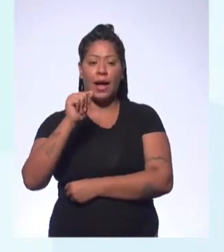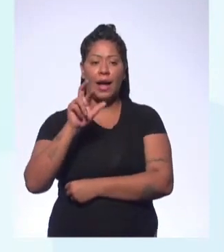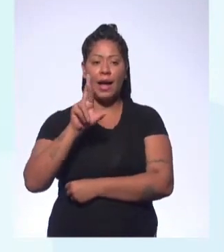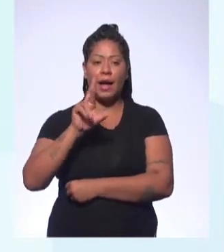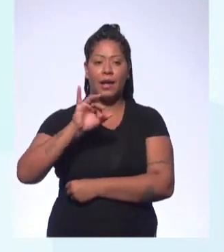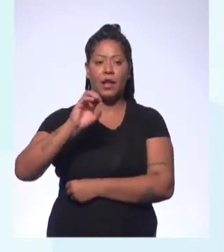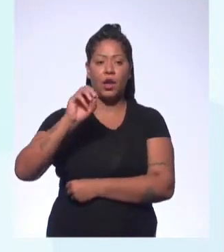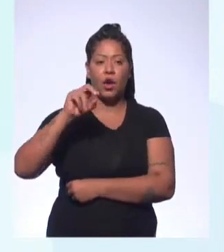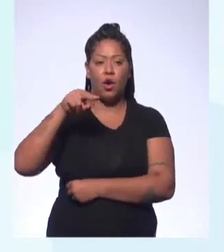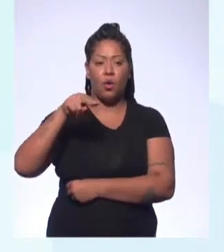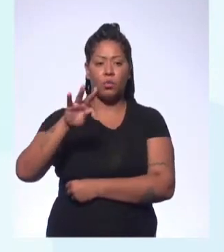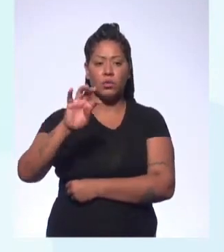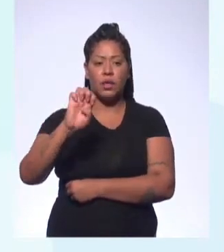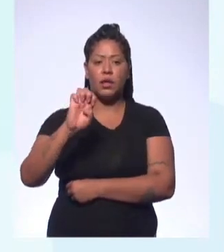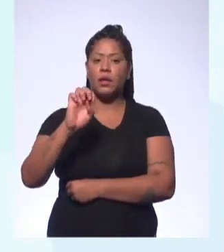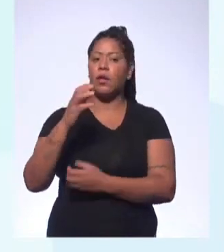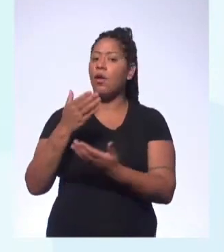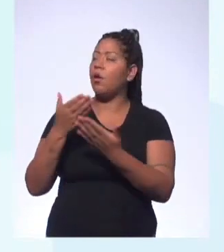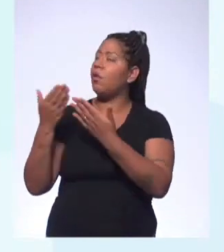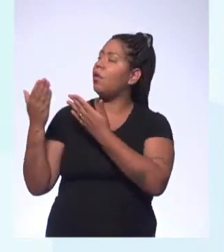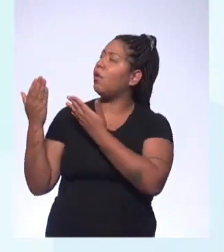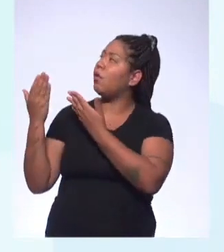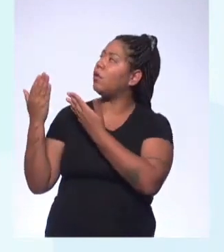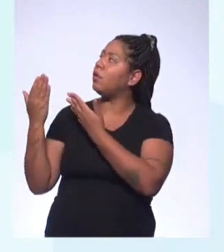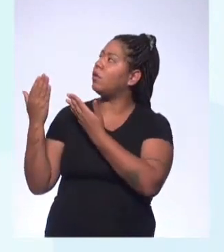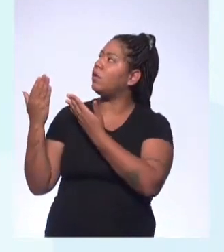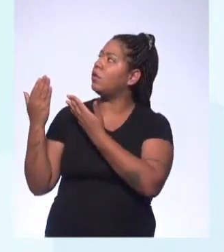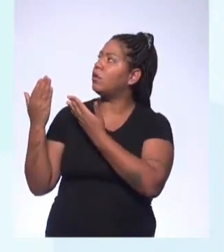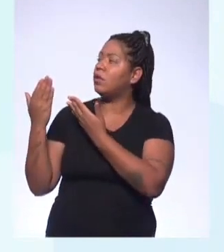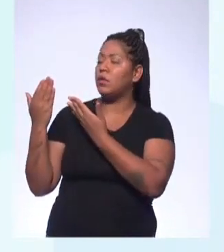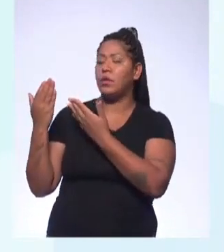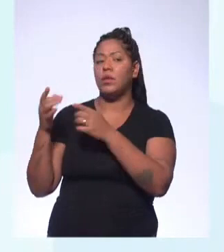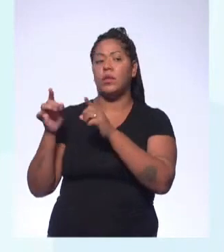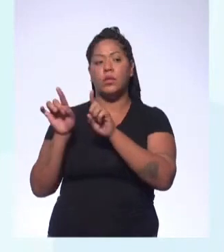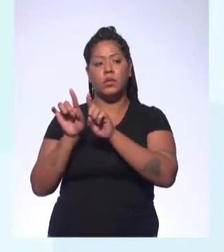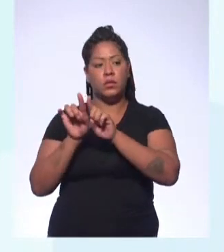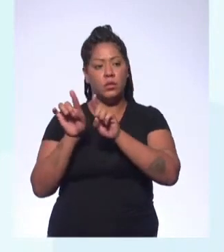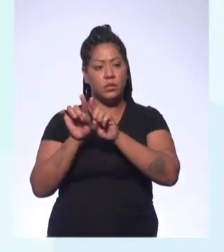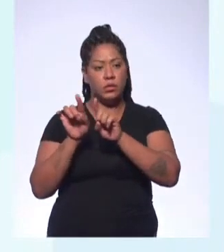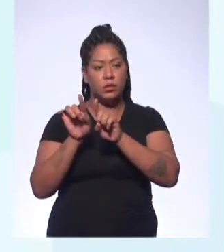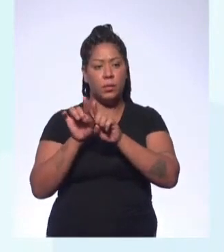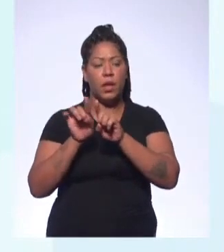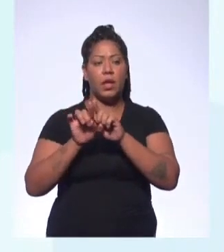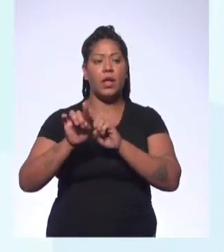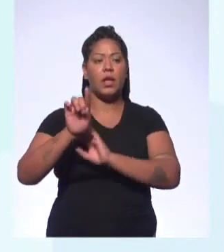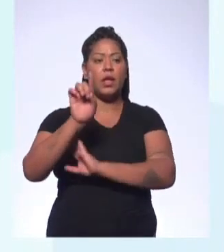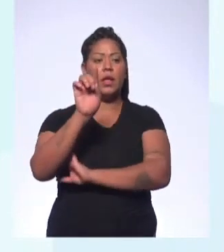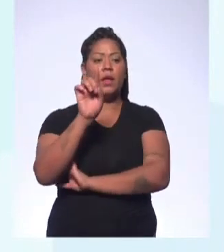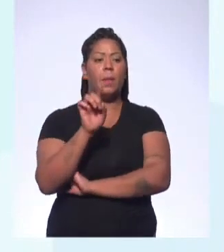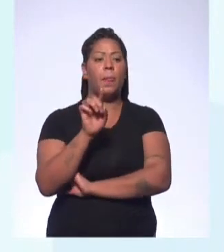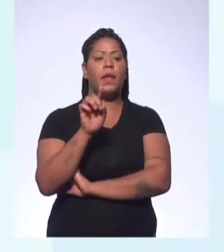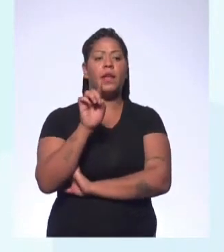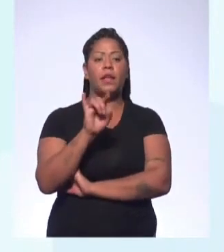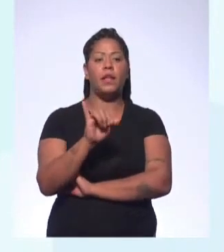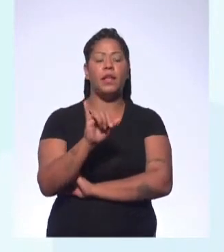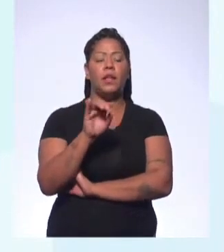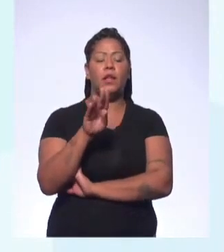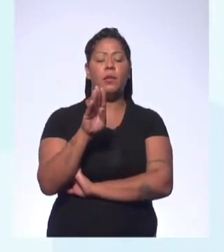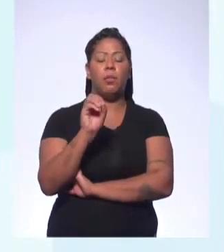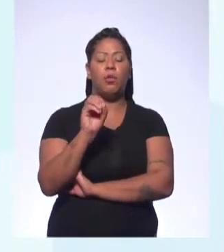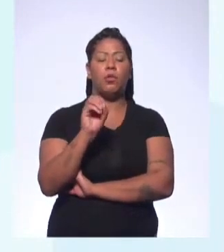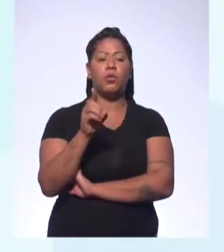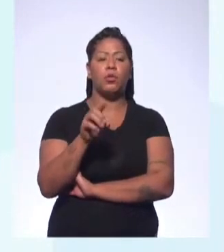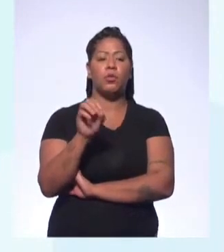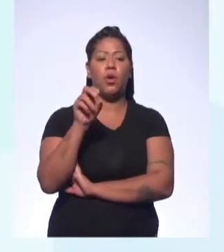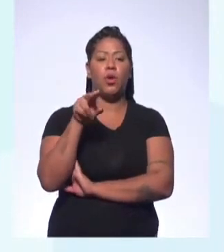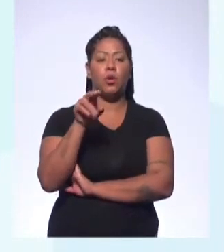ter lá as organelas, né? Retículo endoplasmático rugoso, retículo endoplasmático liso, ribossomo, complexo de Golgi, e aí vai,